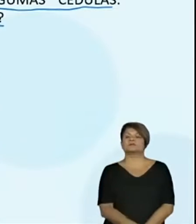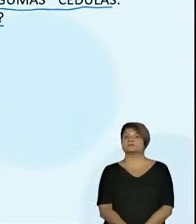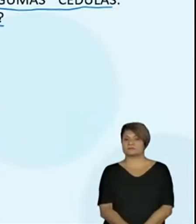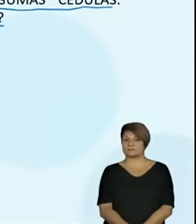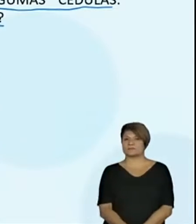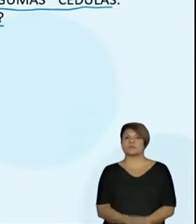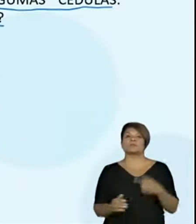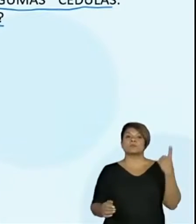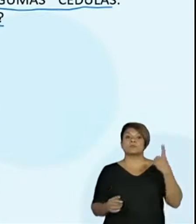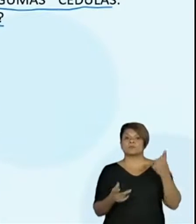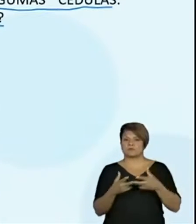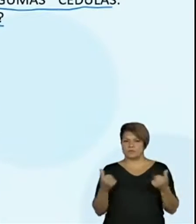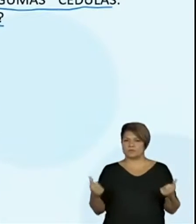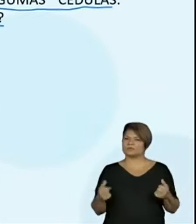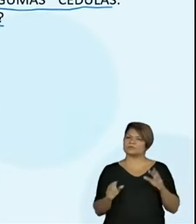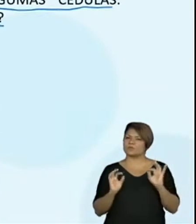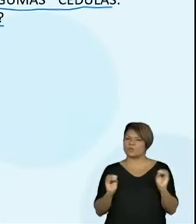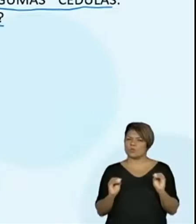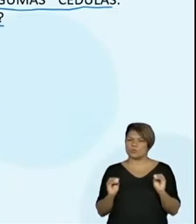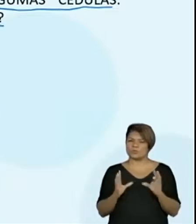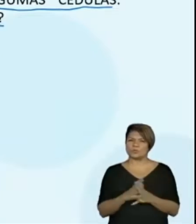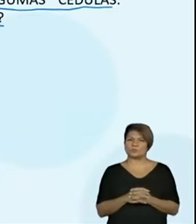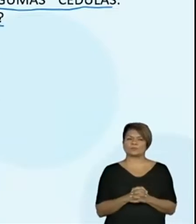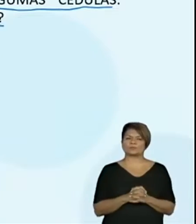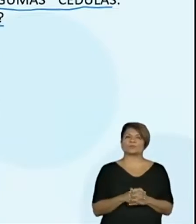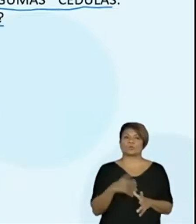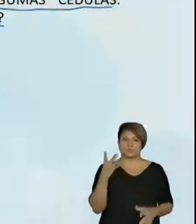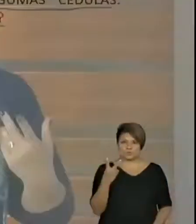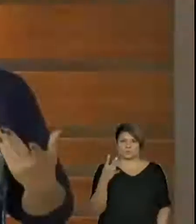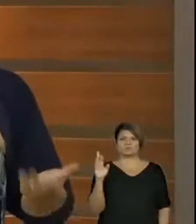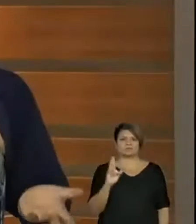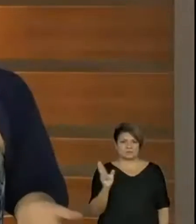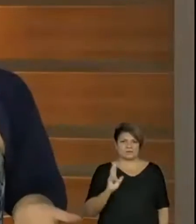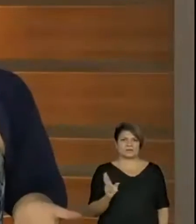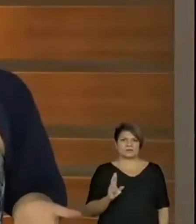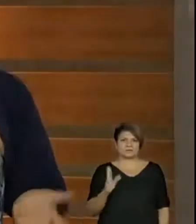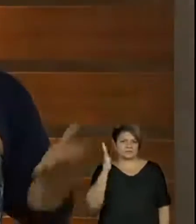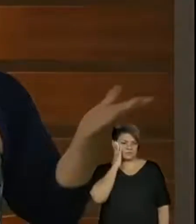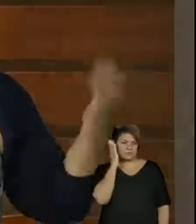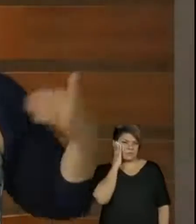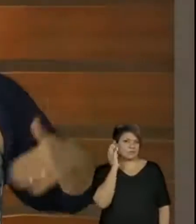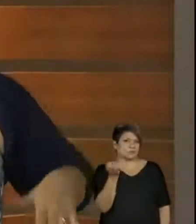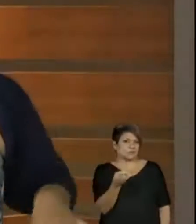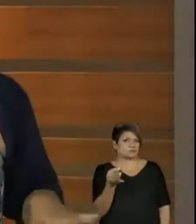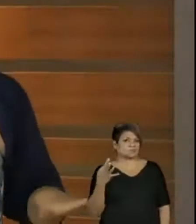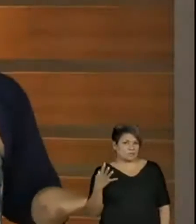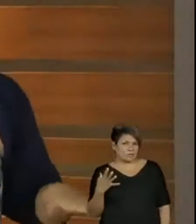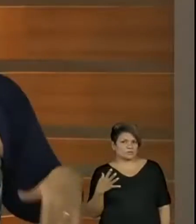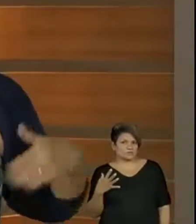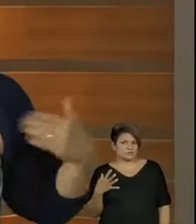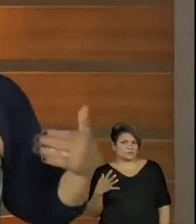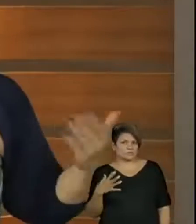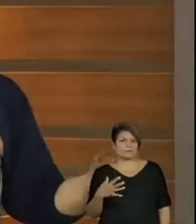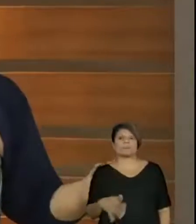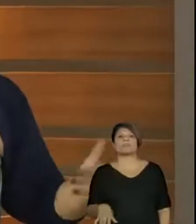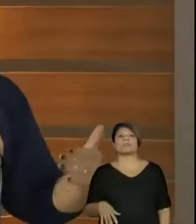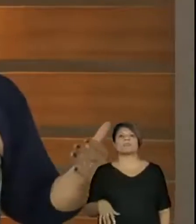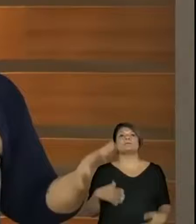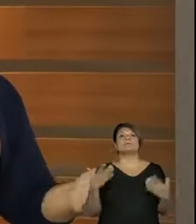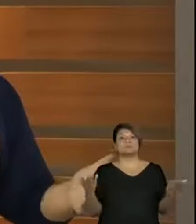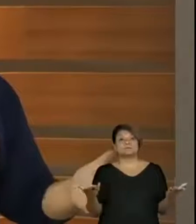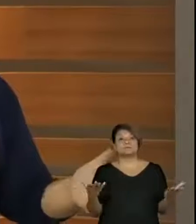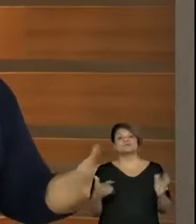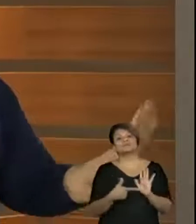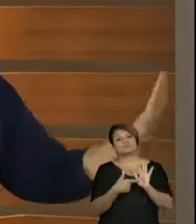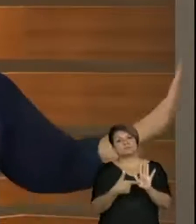primeira coisa que eu preciso observar é qual nota que apareceu. Isso. Para mim saber qual é o valor. Por isso que a gente apresentou primeiro quais são